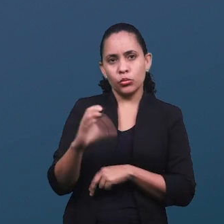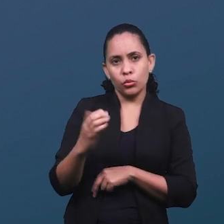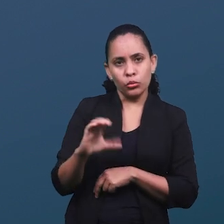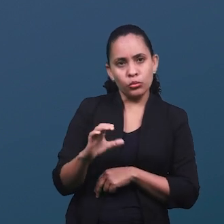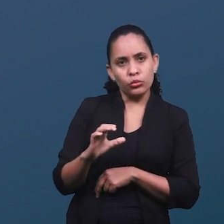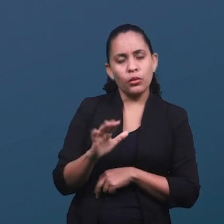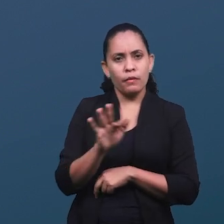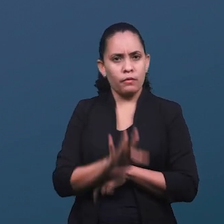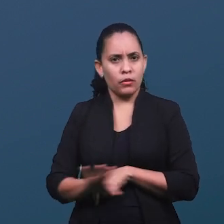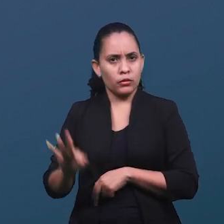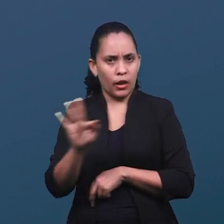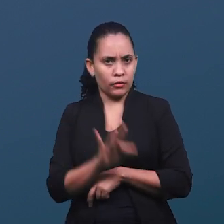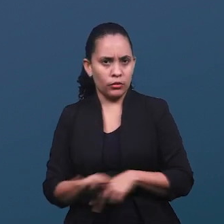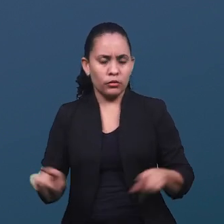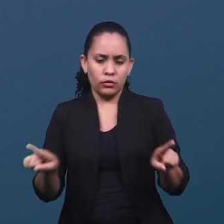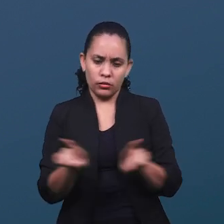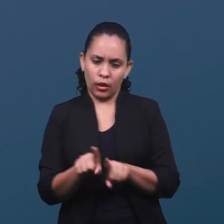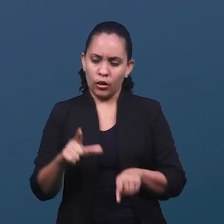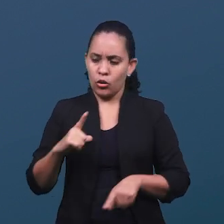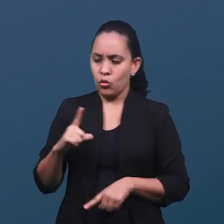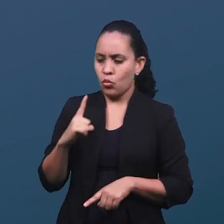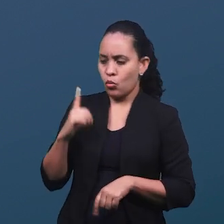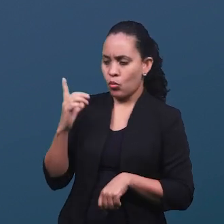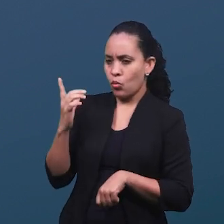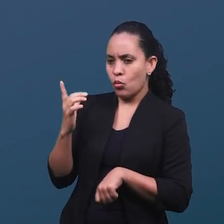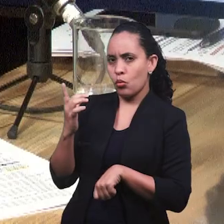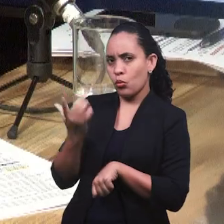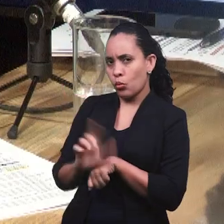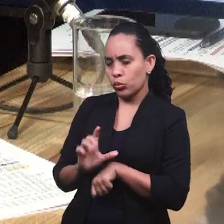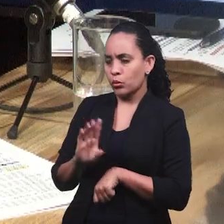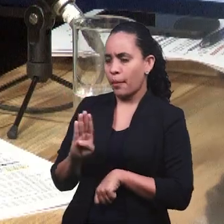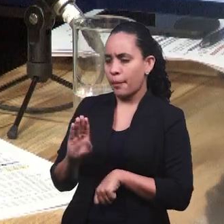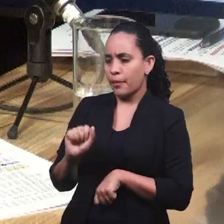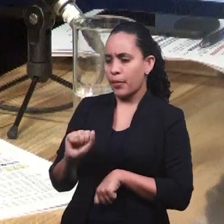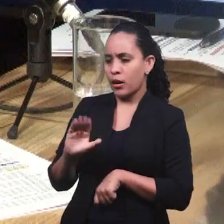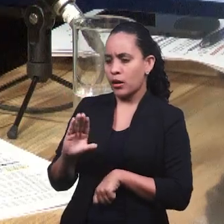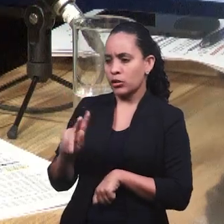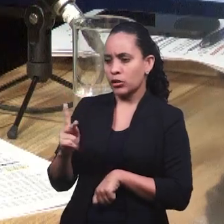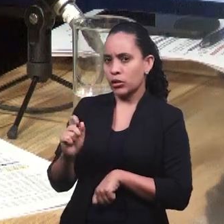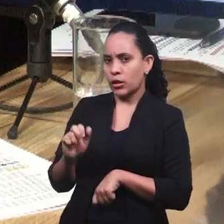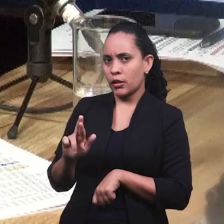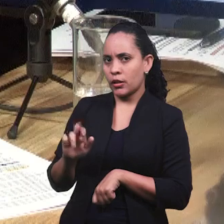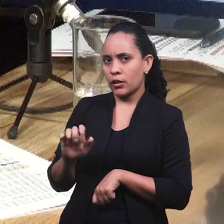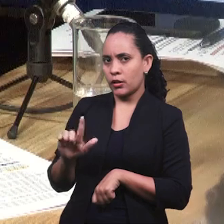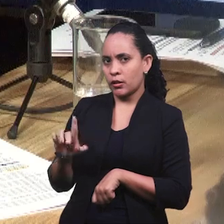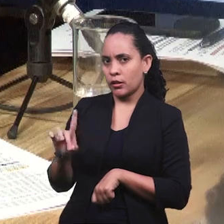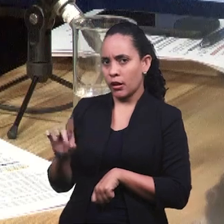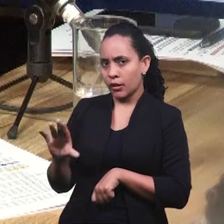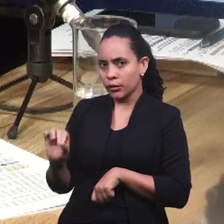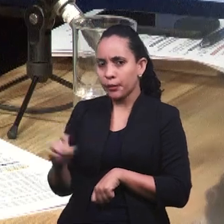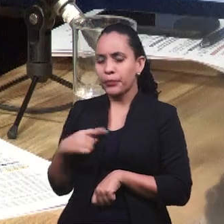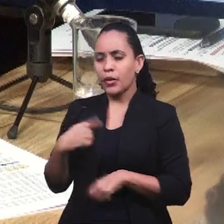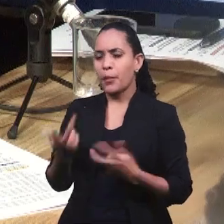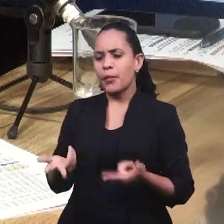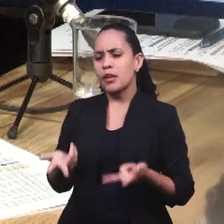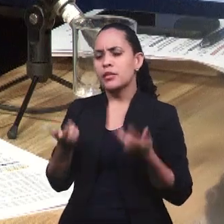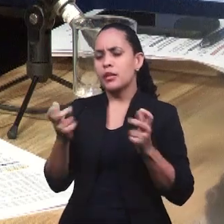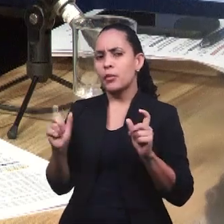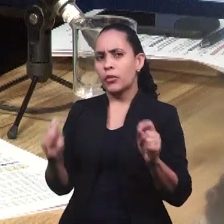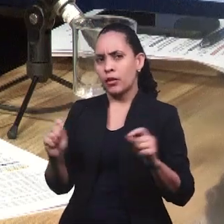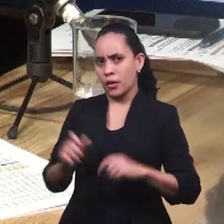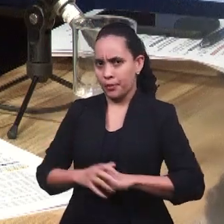física da máquina, ok? O sistema de informação ele tem um